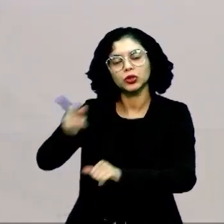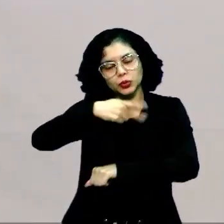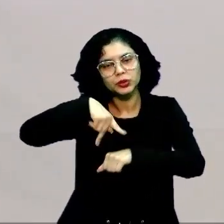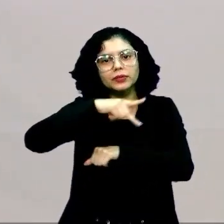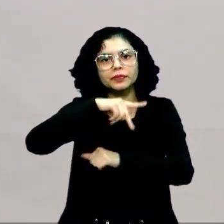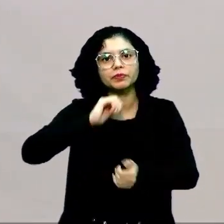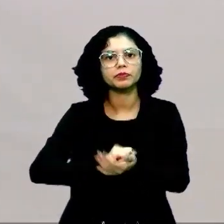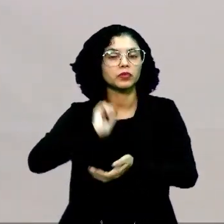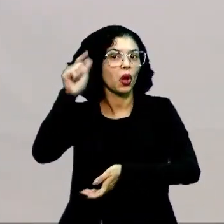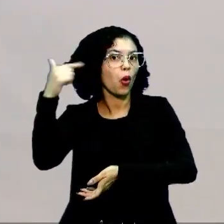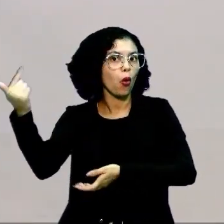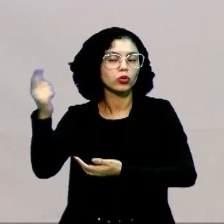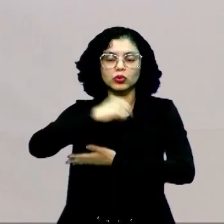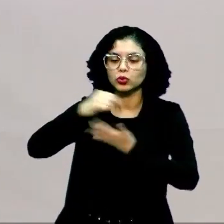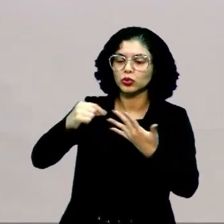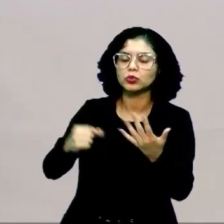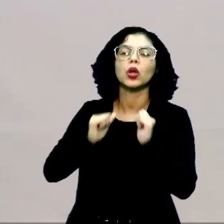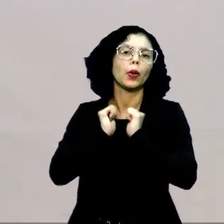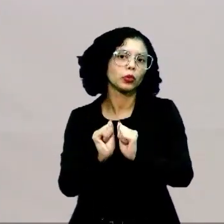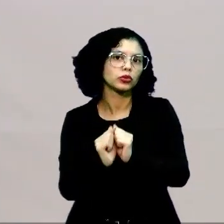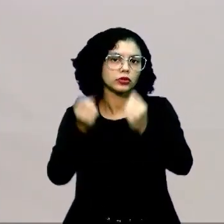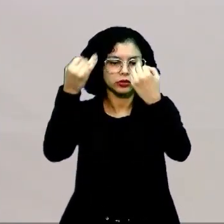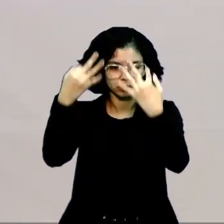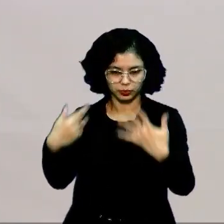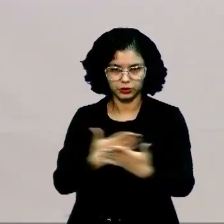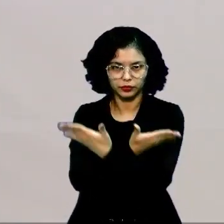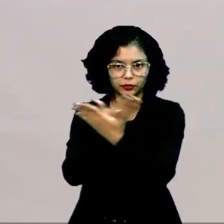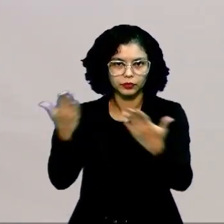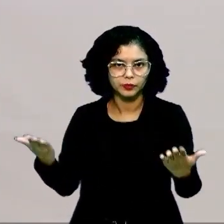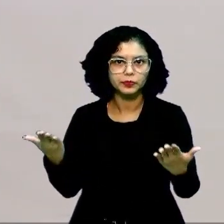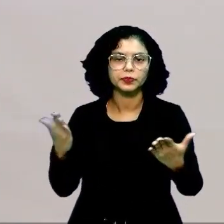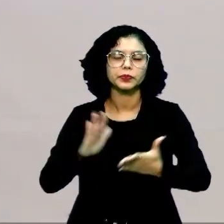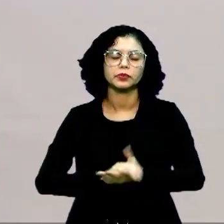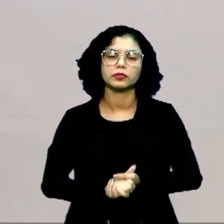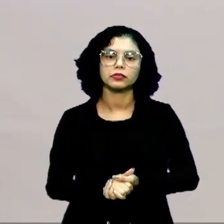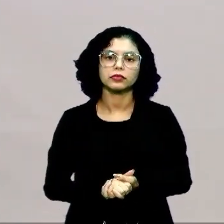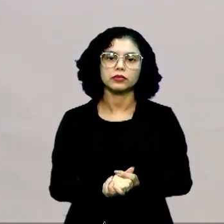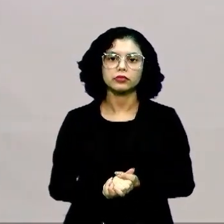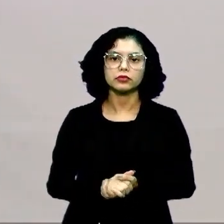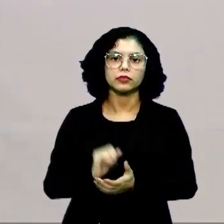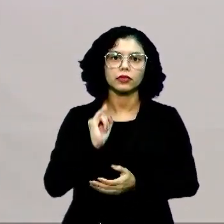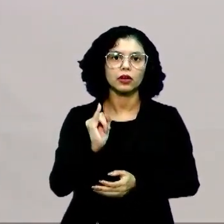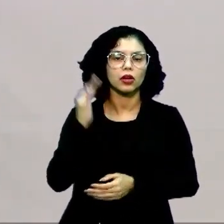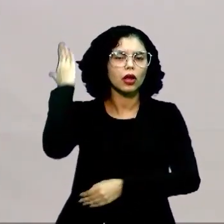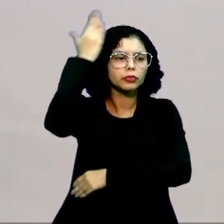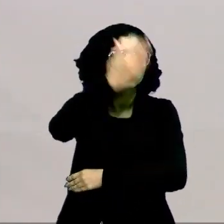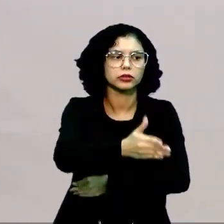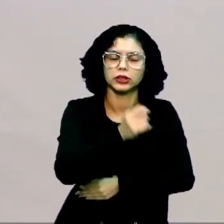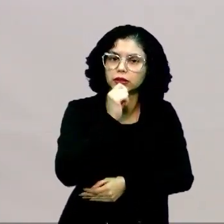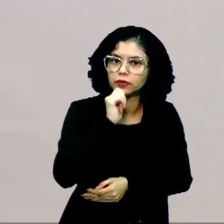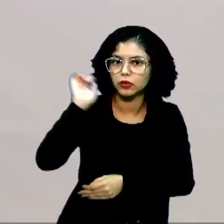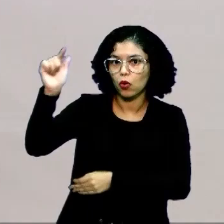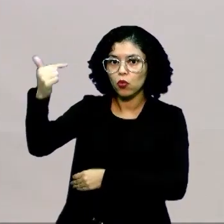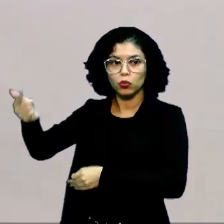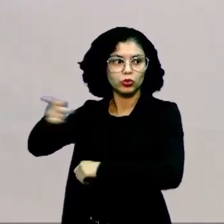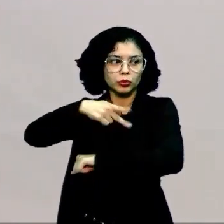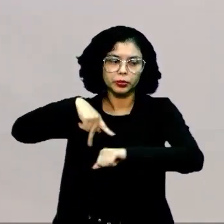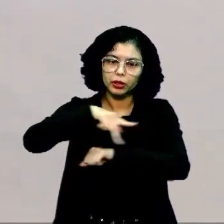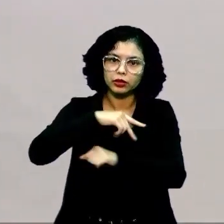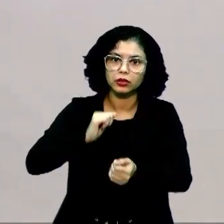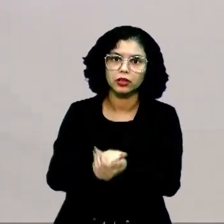país, dentre outros elementos que eu poderia aqui estar mencionando. Se eu me direciono para um outro